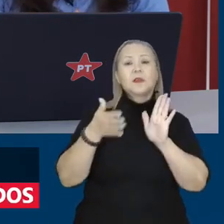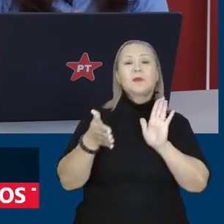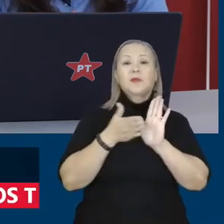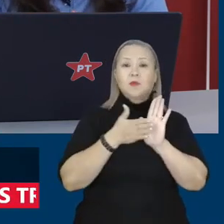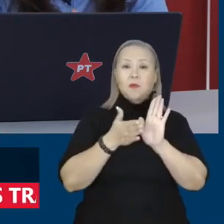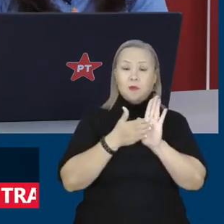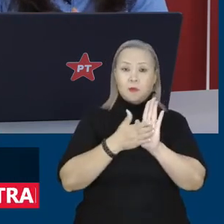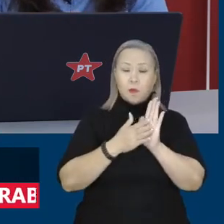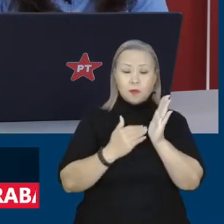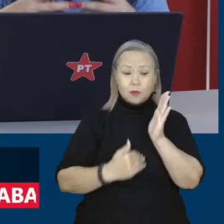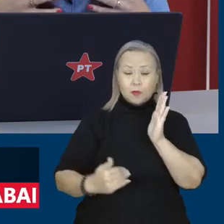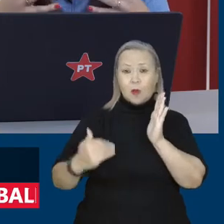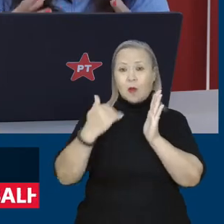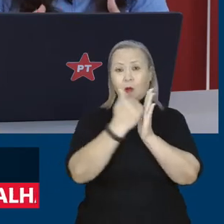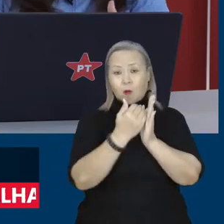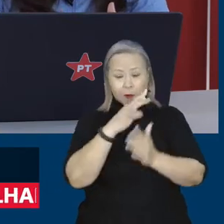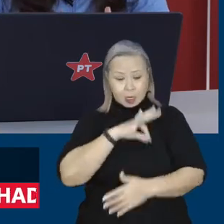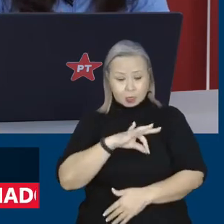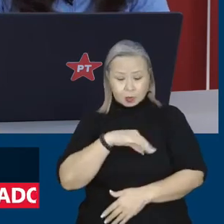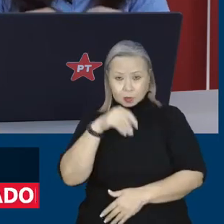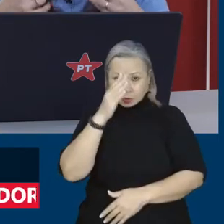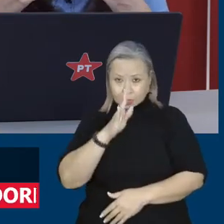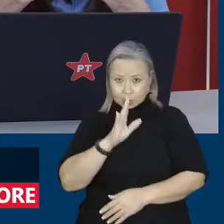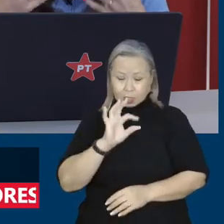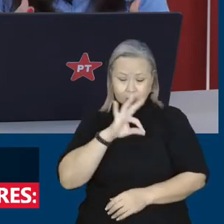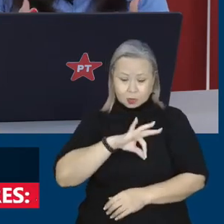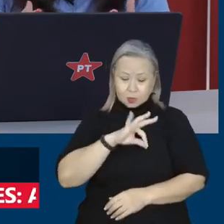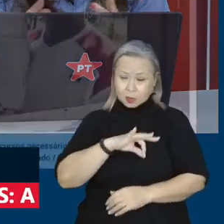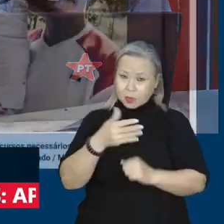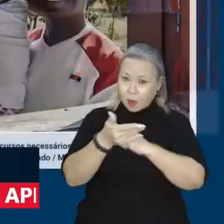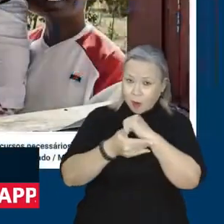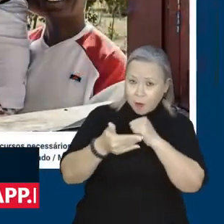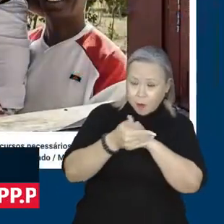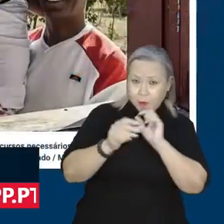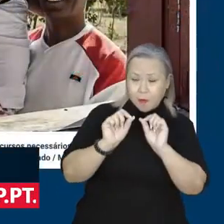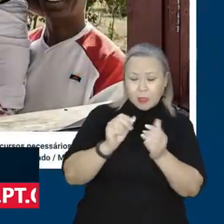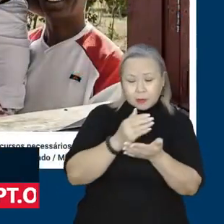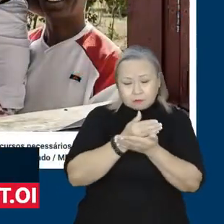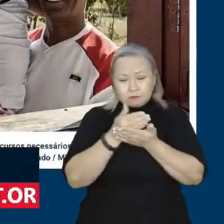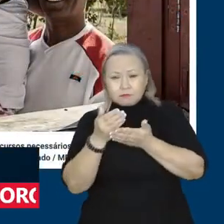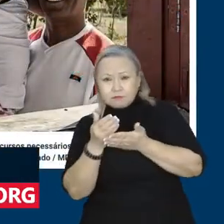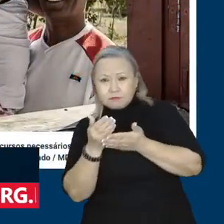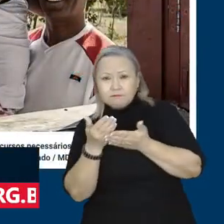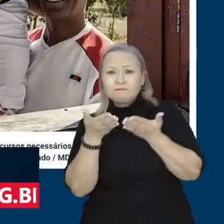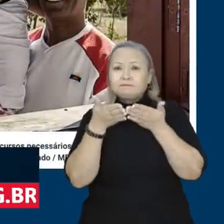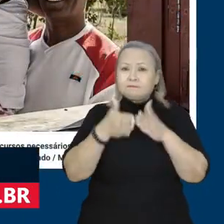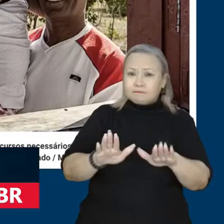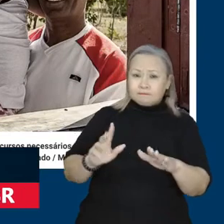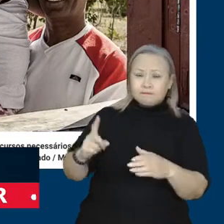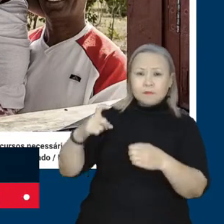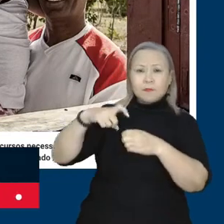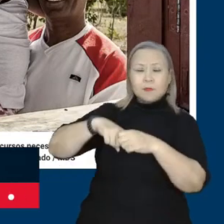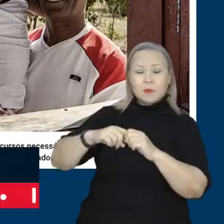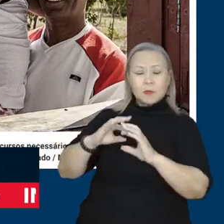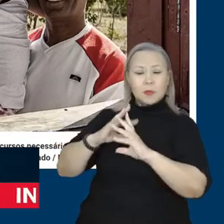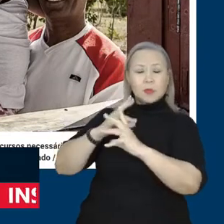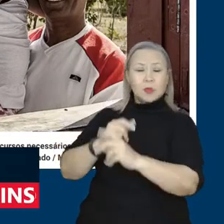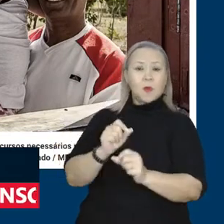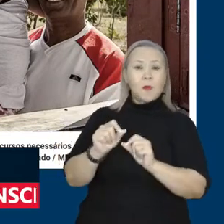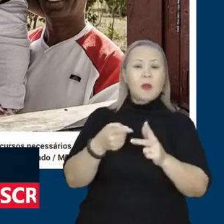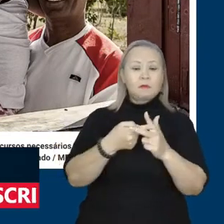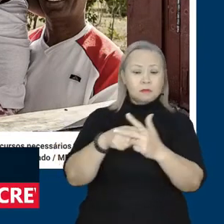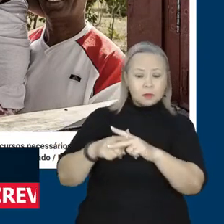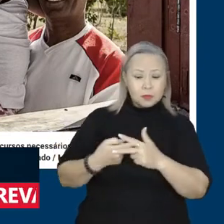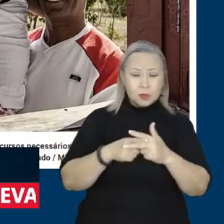real do salário mínimo né que é um ponto de partida e uma base mínima para retomar essa reconstrução do país